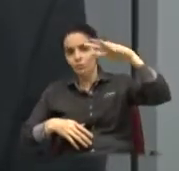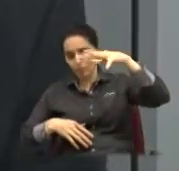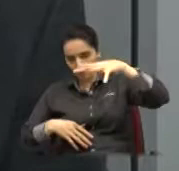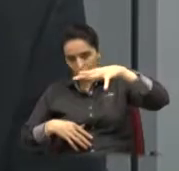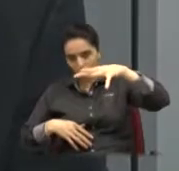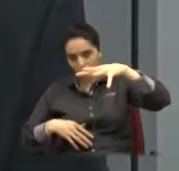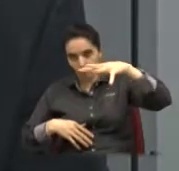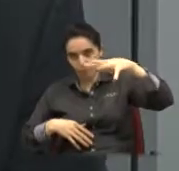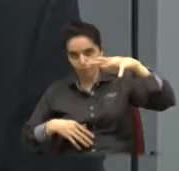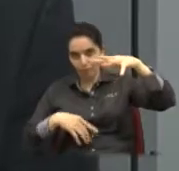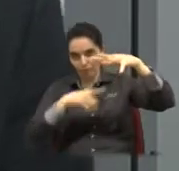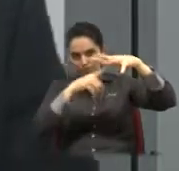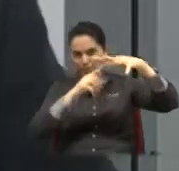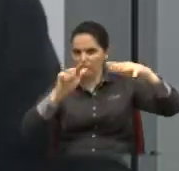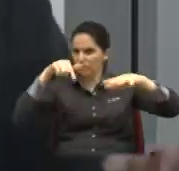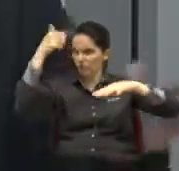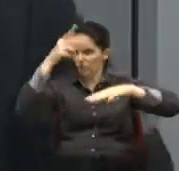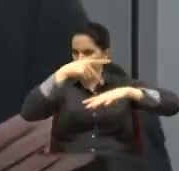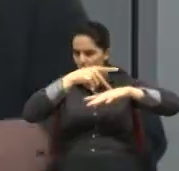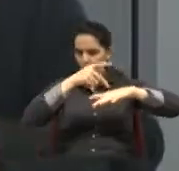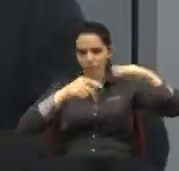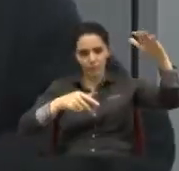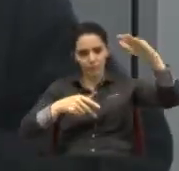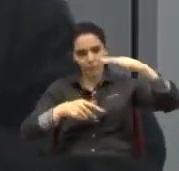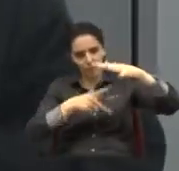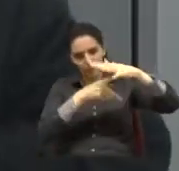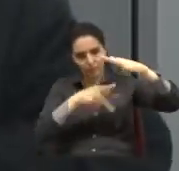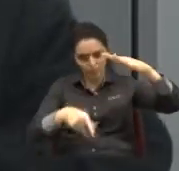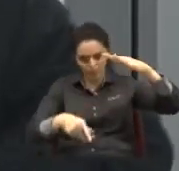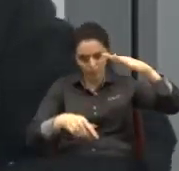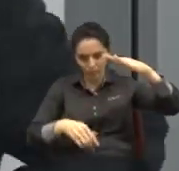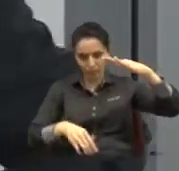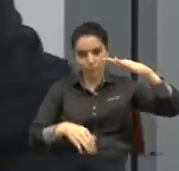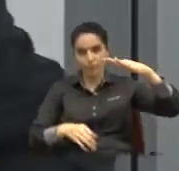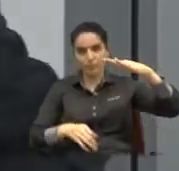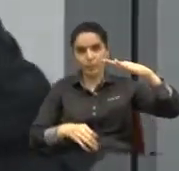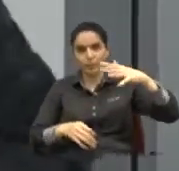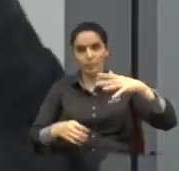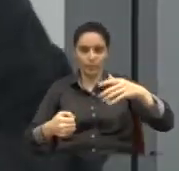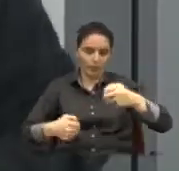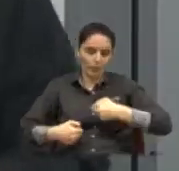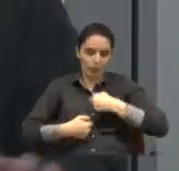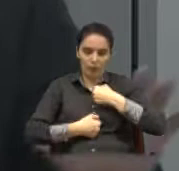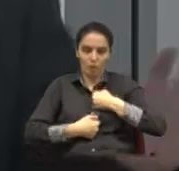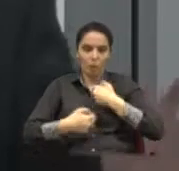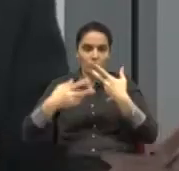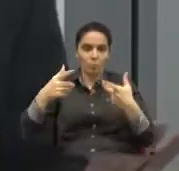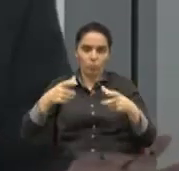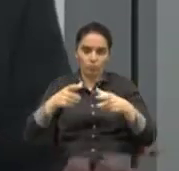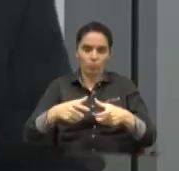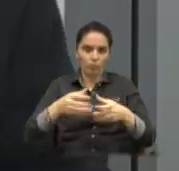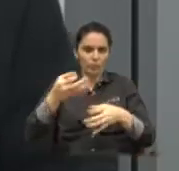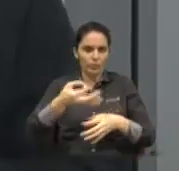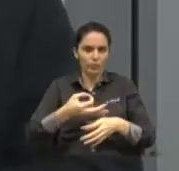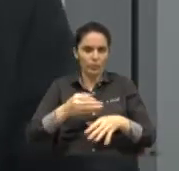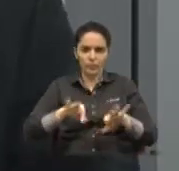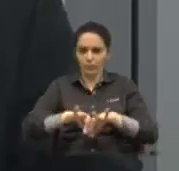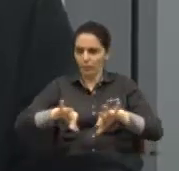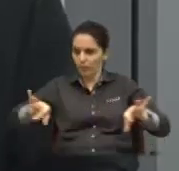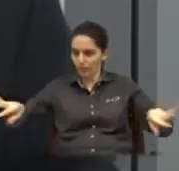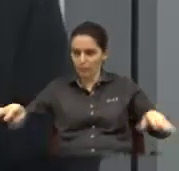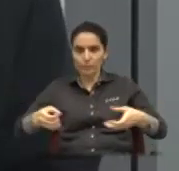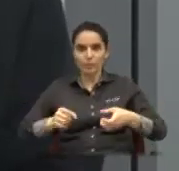pessoa se encontra, desce o drone, vai lá, ele fala, coloca a pá vermelha aqui, coloca a pá azul ali, afasta todo mundo,